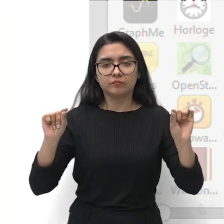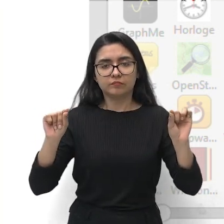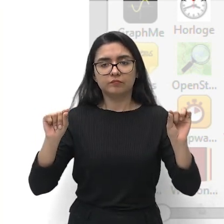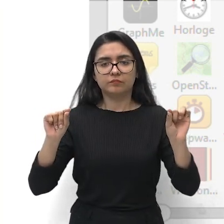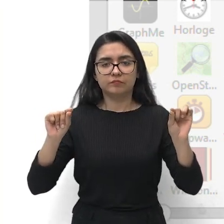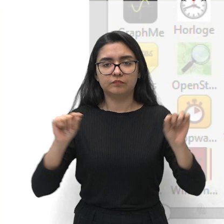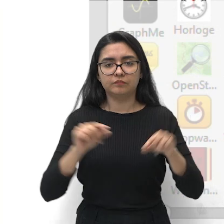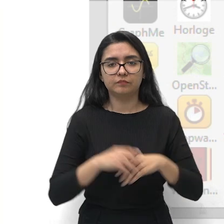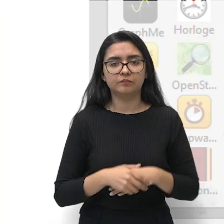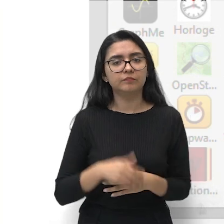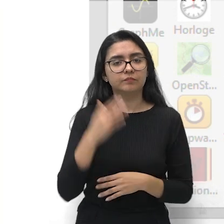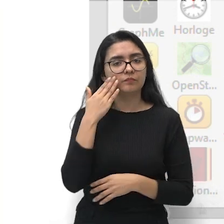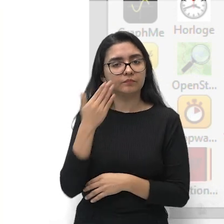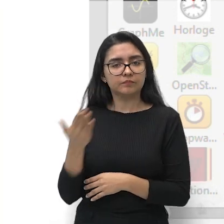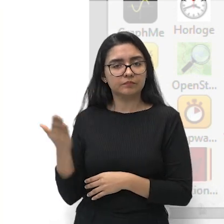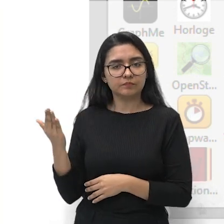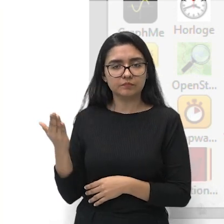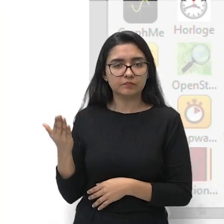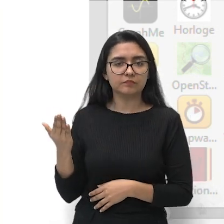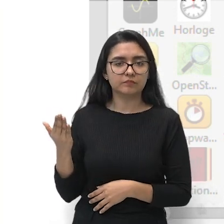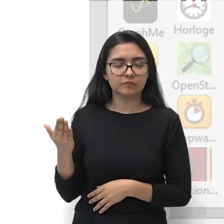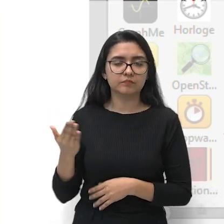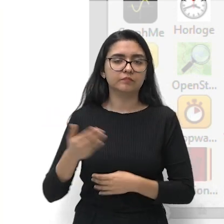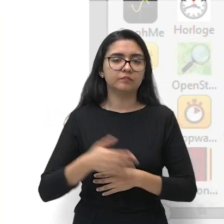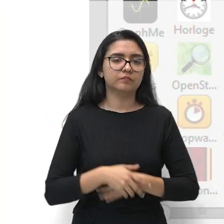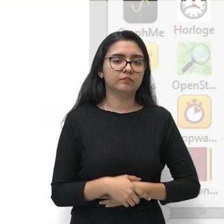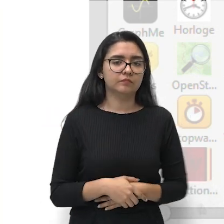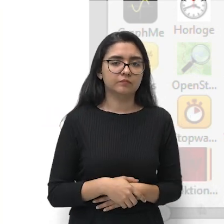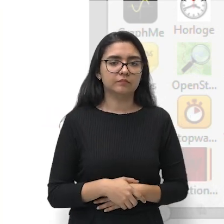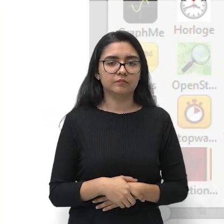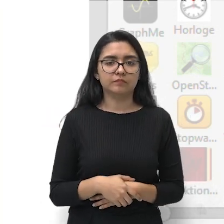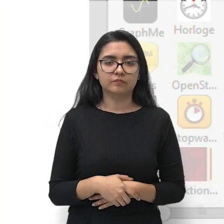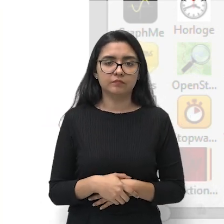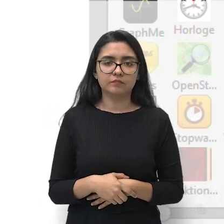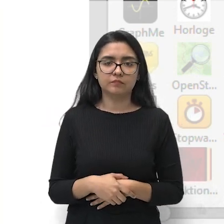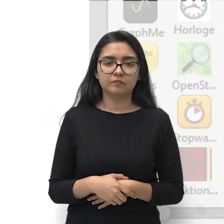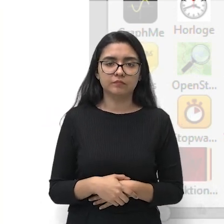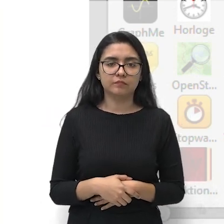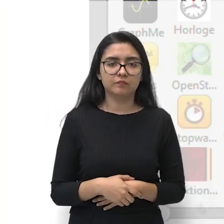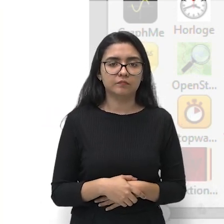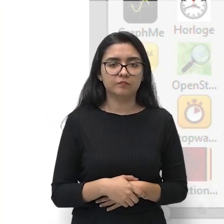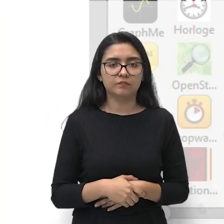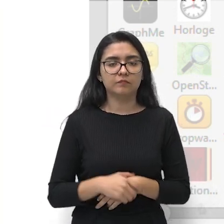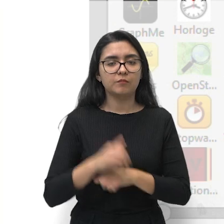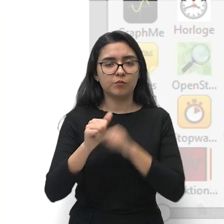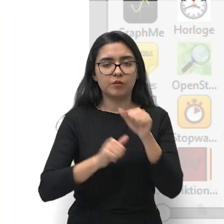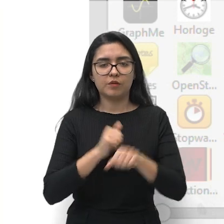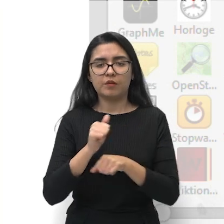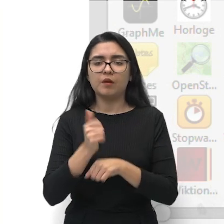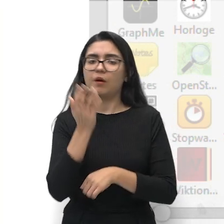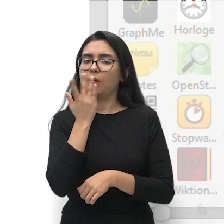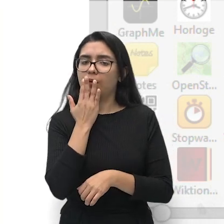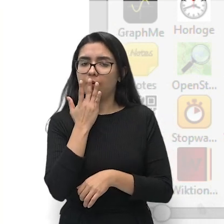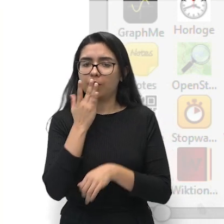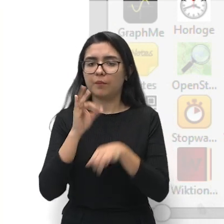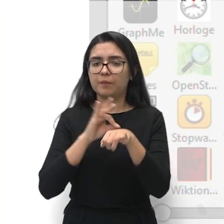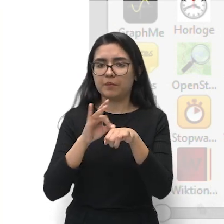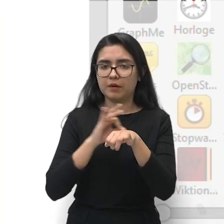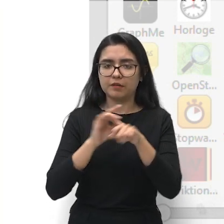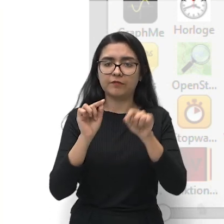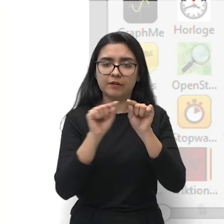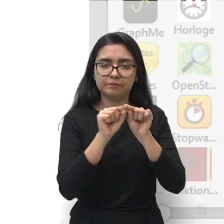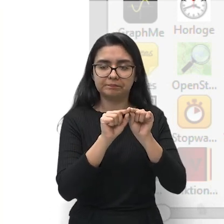nessa posição aqui. Em seguida, né, eu vou mudar aqui para cor preta e vamos traçar a nossa reta paralela.